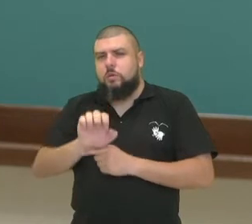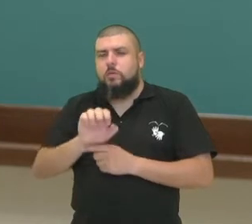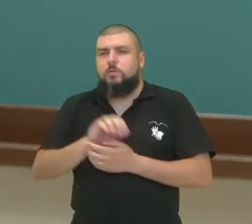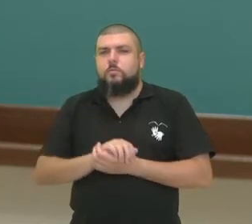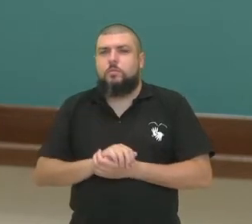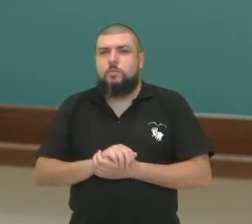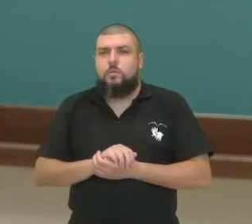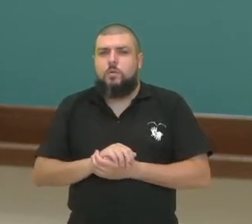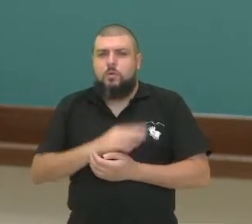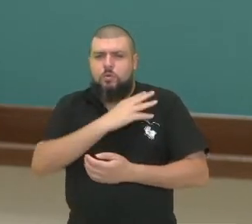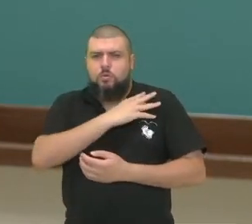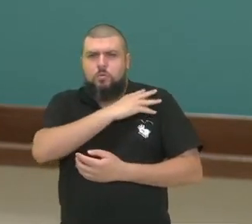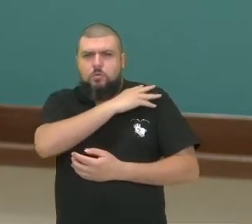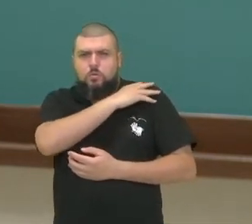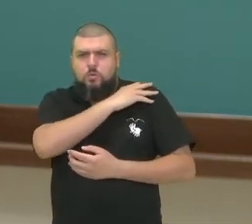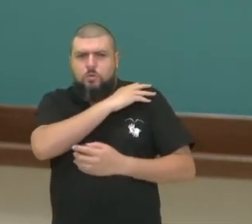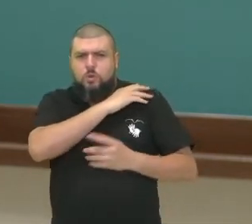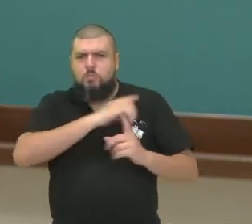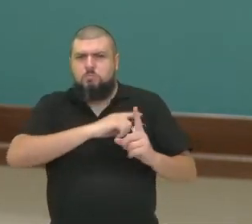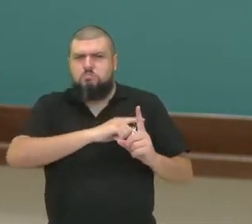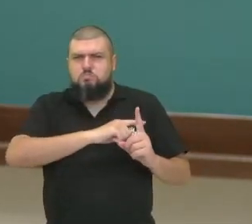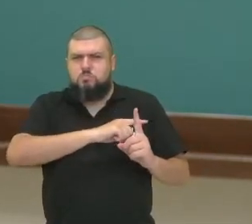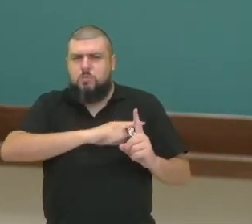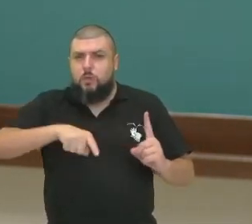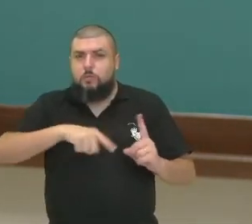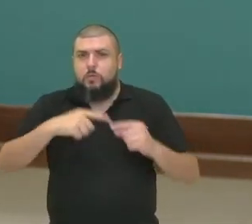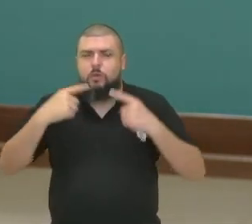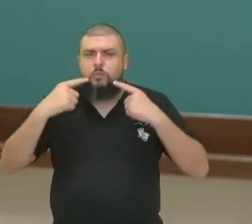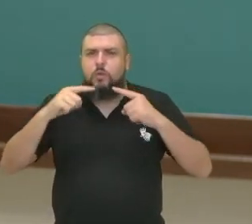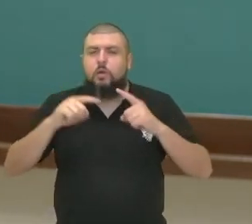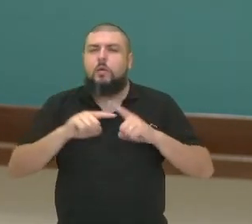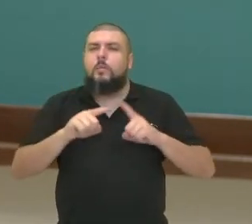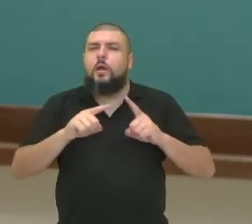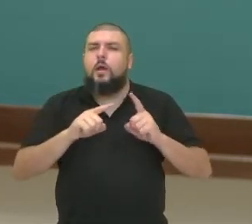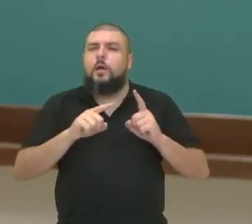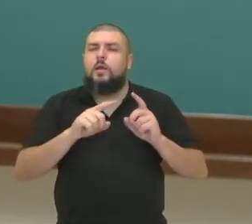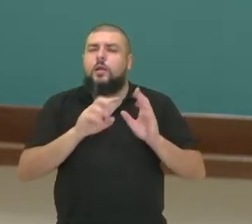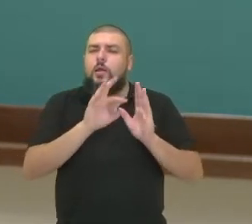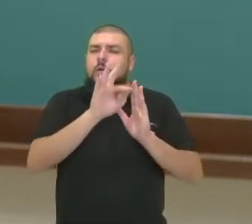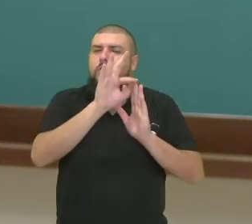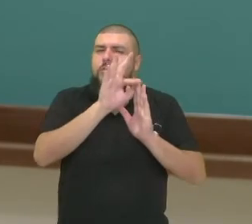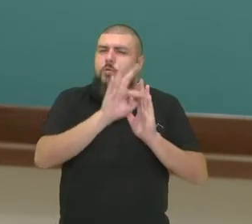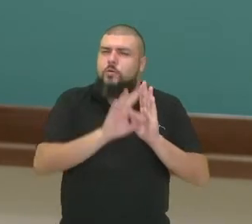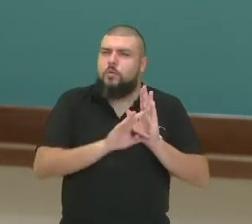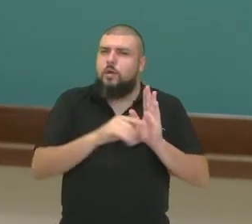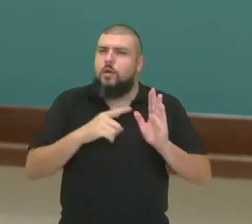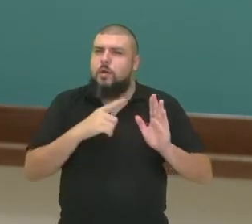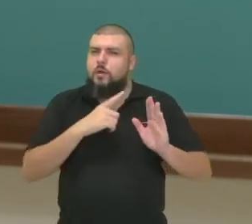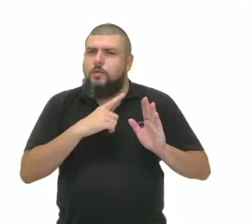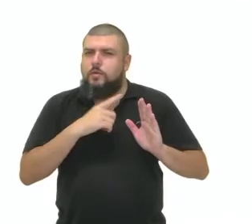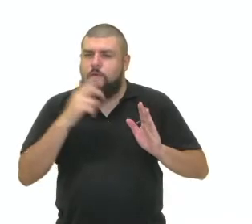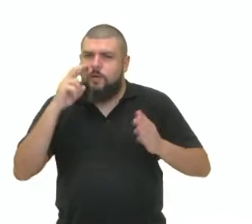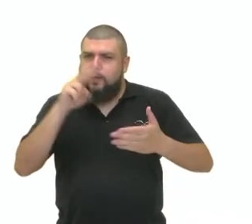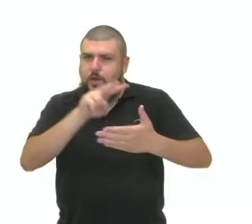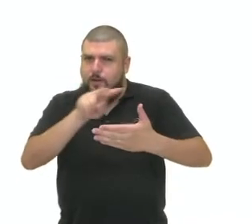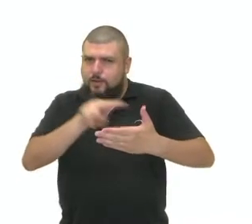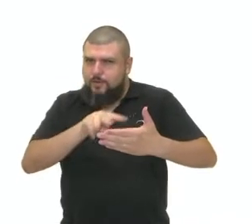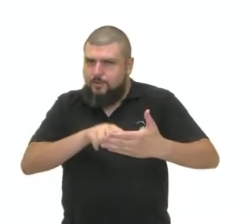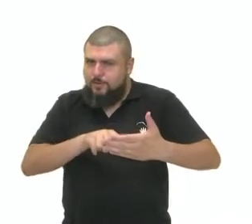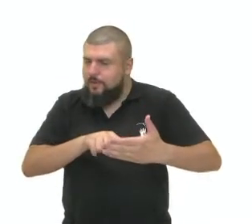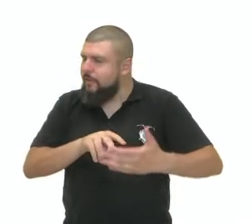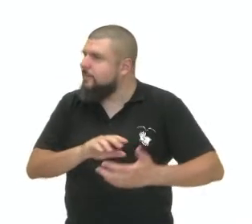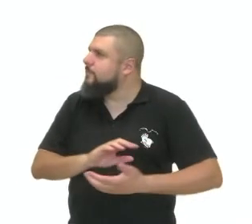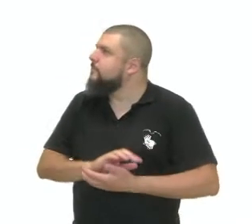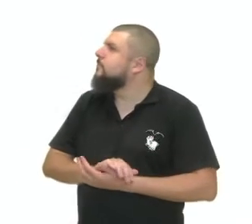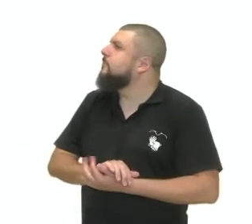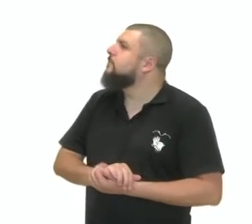regime militar. E ela contém denúncias e críticas sociais. Consegue identificar alguns elementos dessa crítica? Olha a canção. Pai, afasta